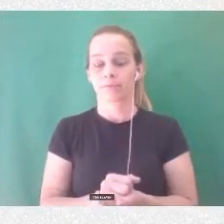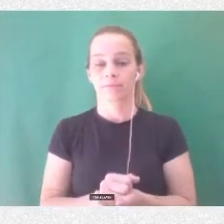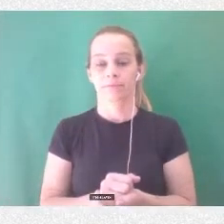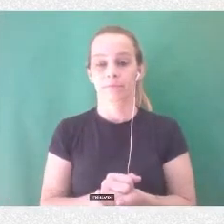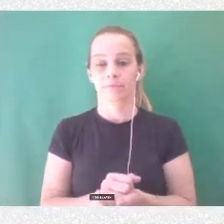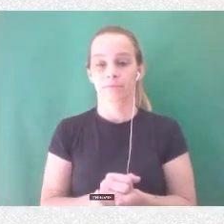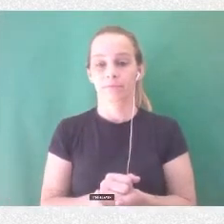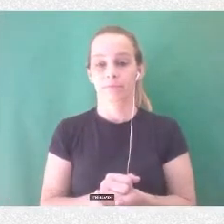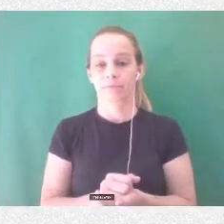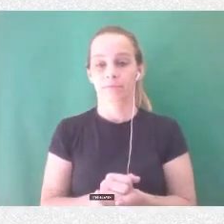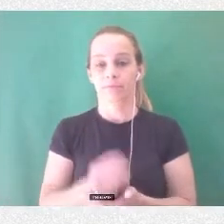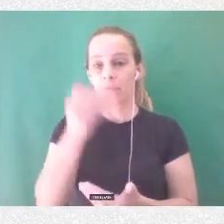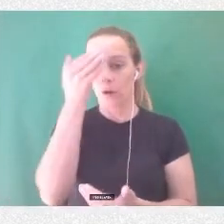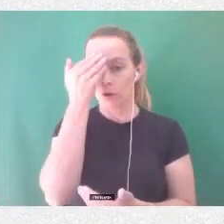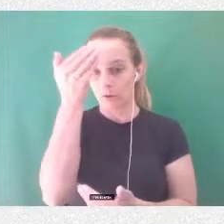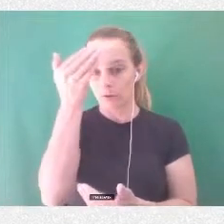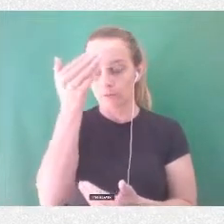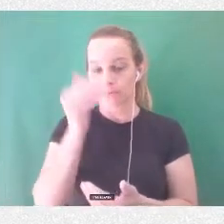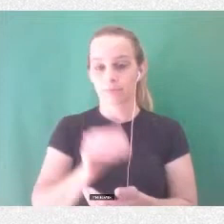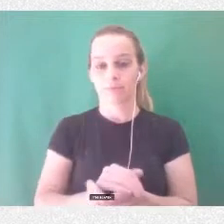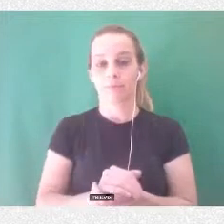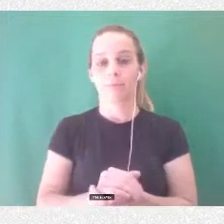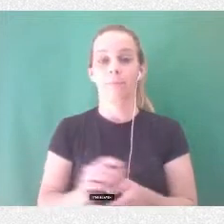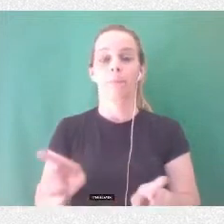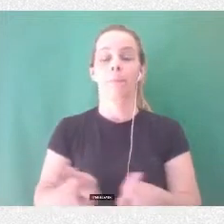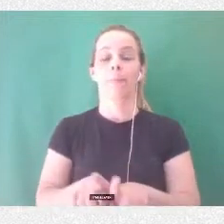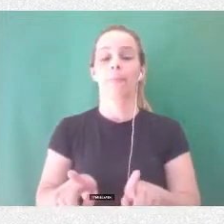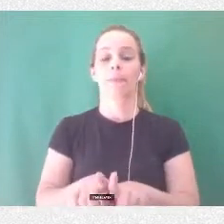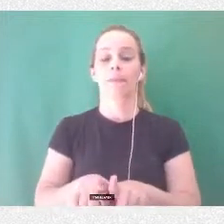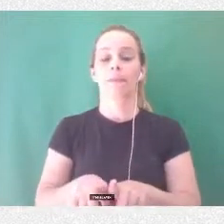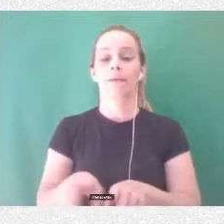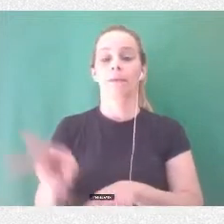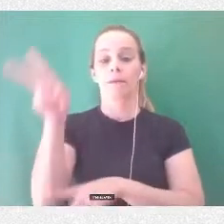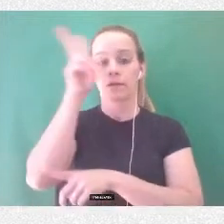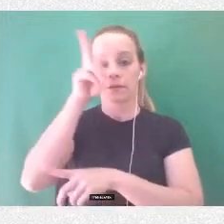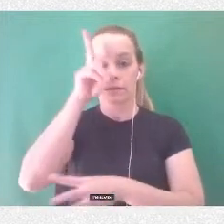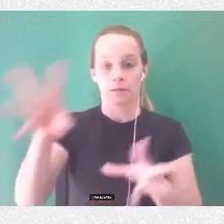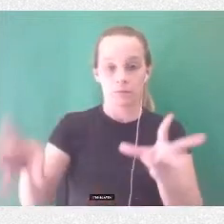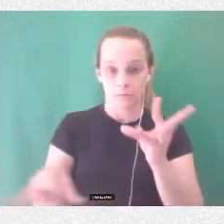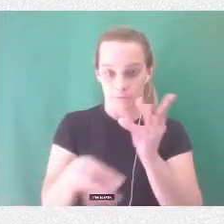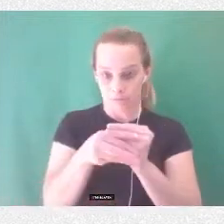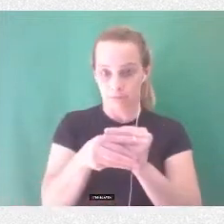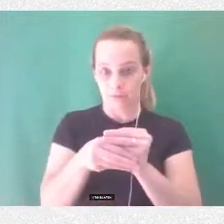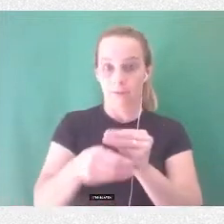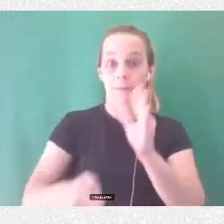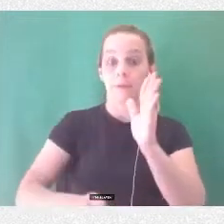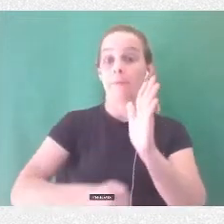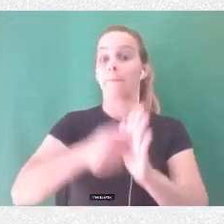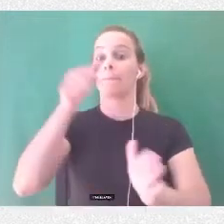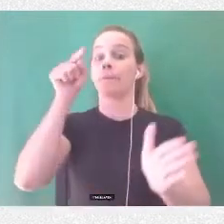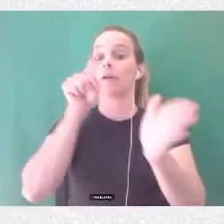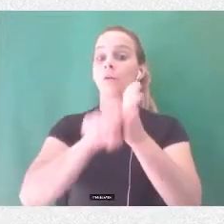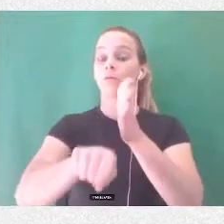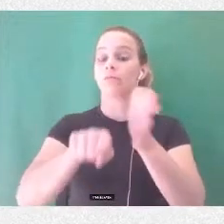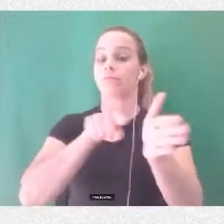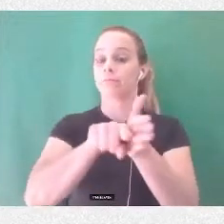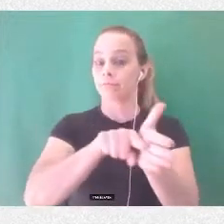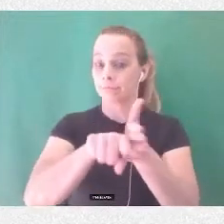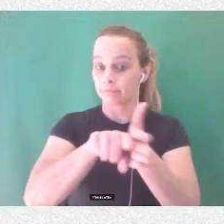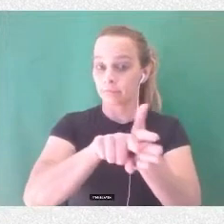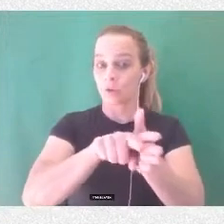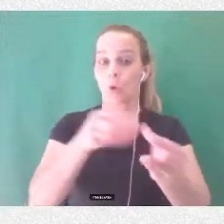Muito obrigada, doutor Regis. Então, apenas recapitulando, né, para essa primeira questão de pesquisa, para avaliação do impacto da